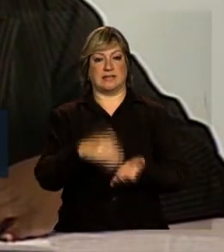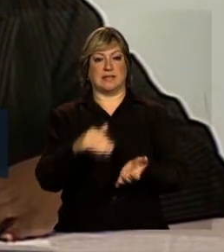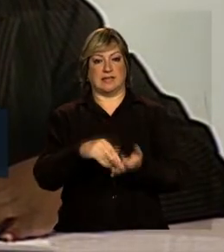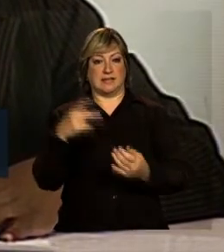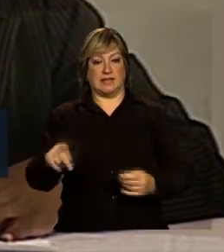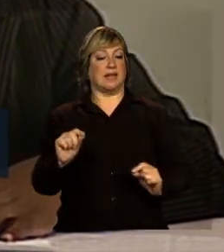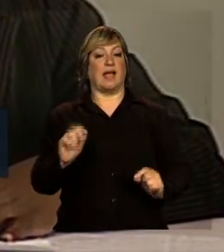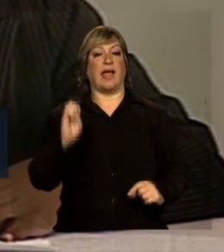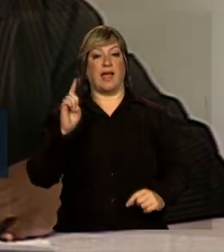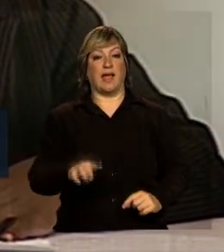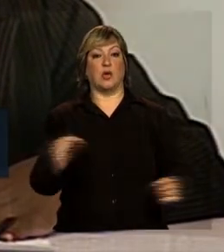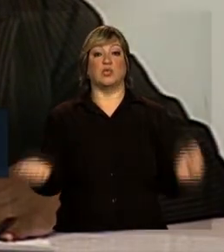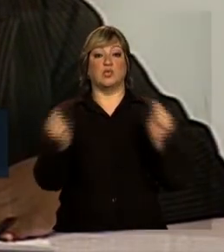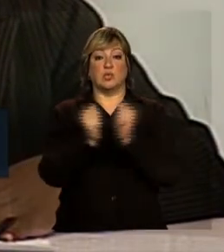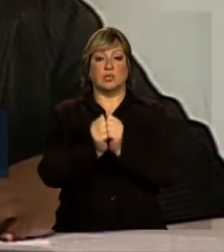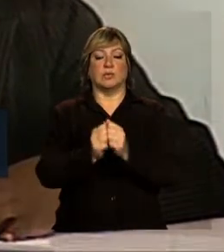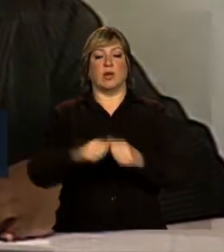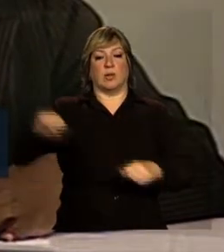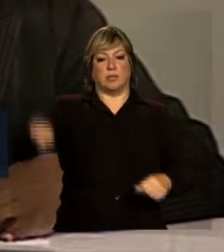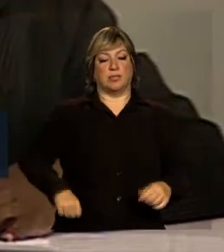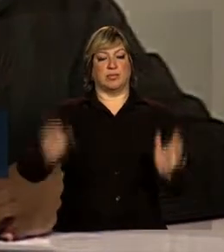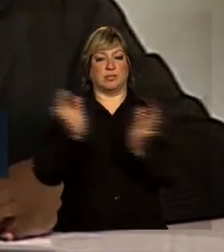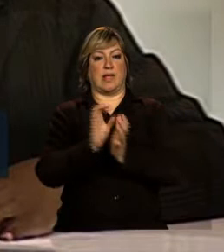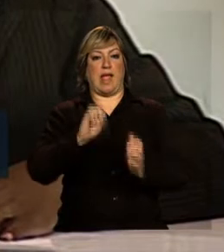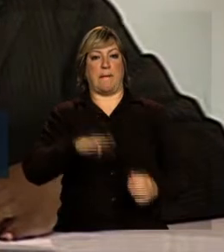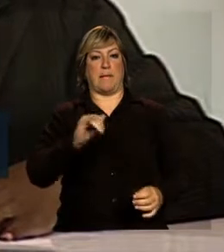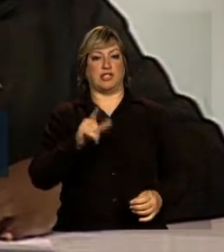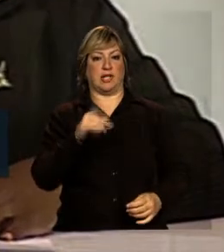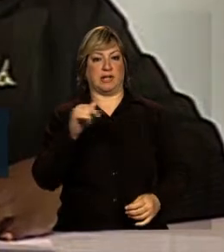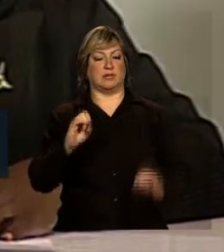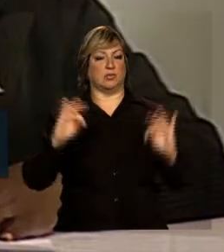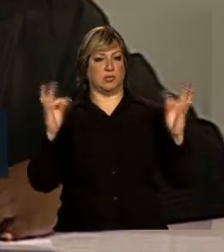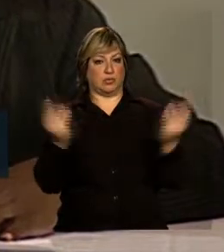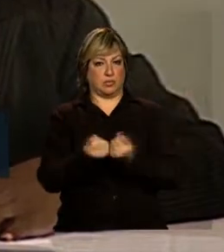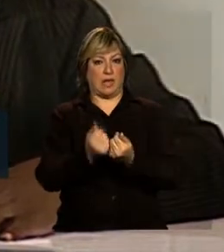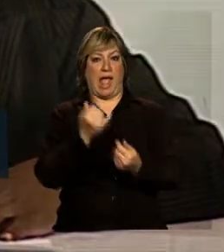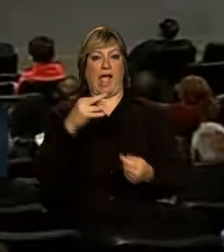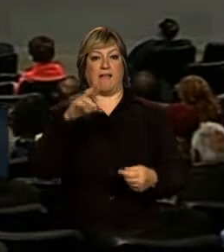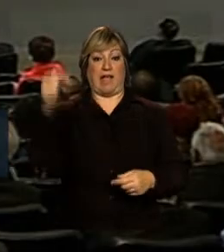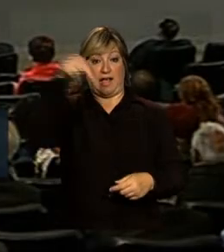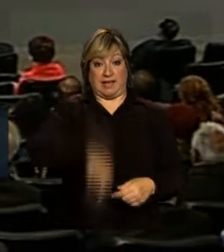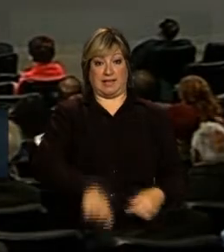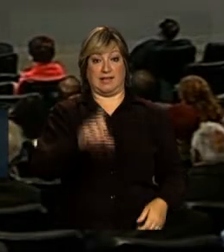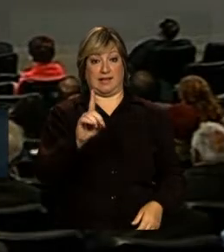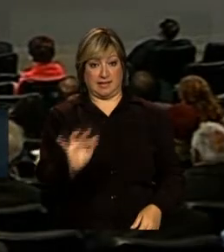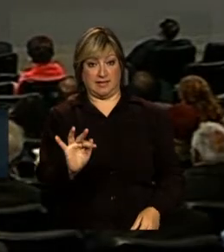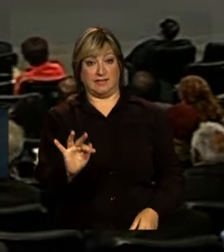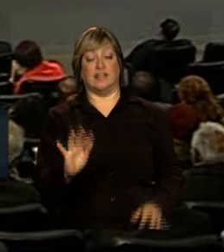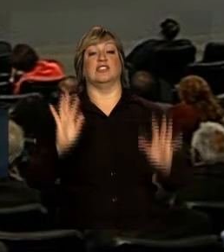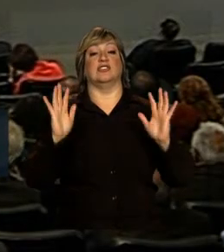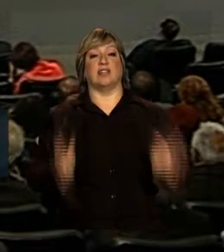secretaria, junto com as embaixadas, que a gente tem o privilégio de ter todas as embaixadas africanas aqui no Distrito Federal,